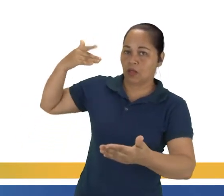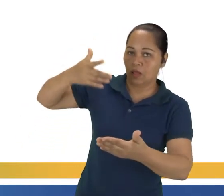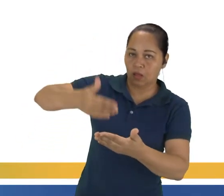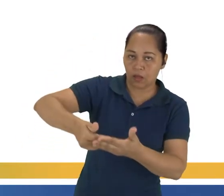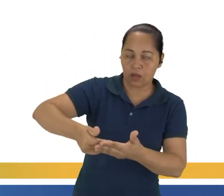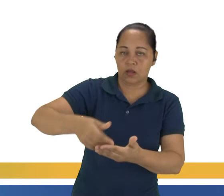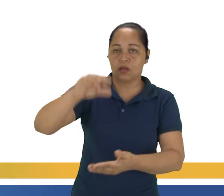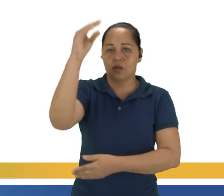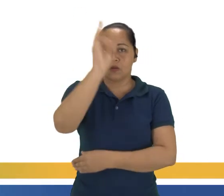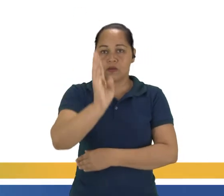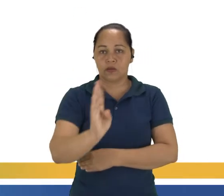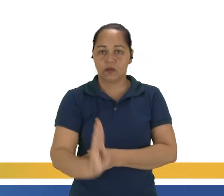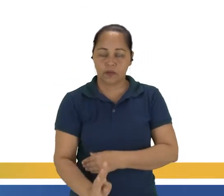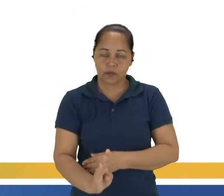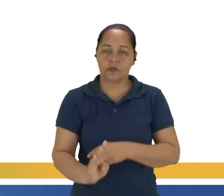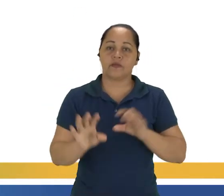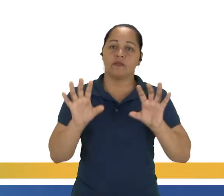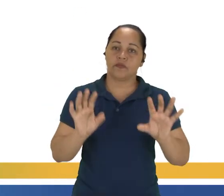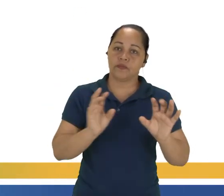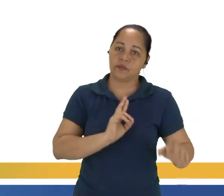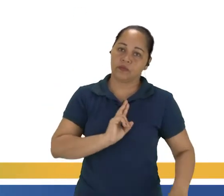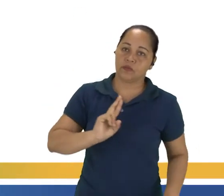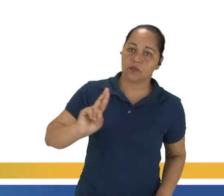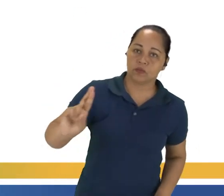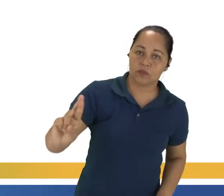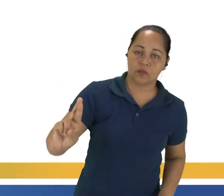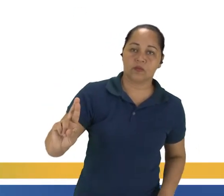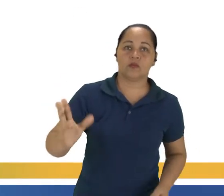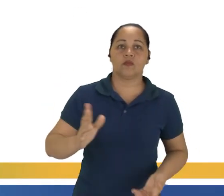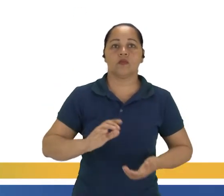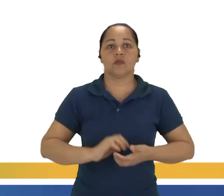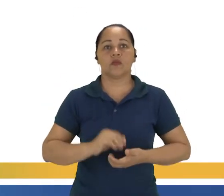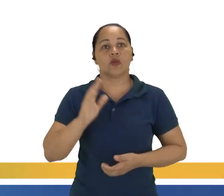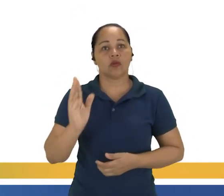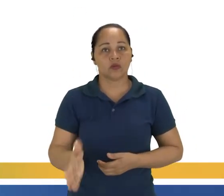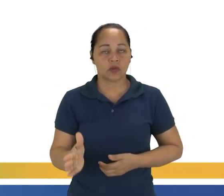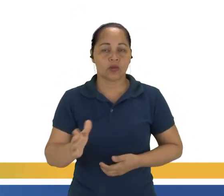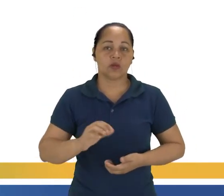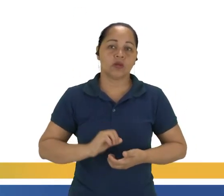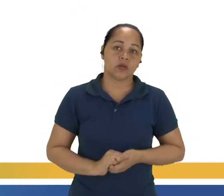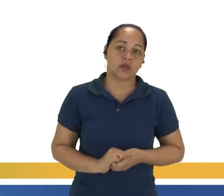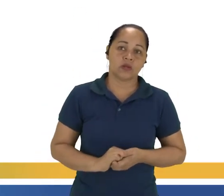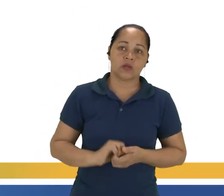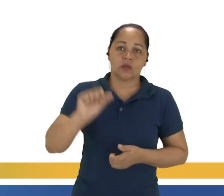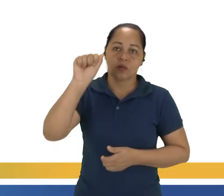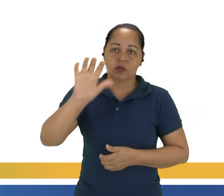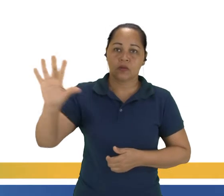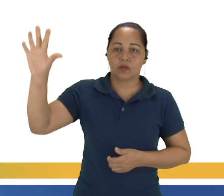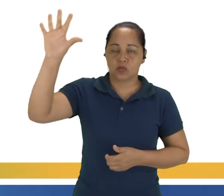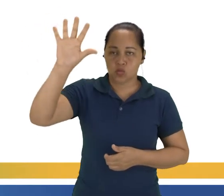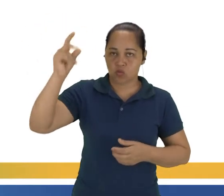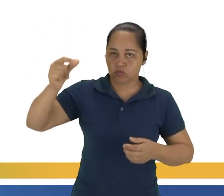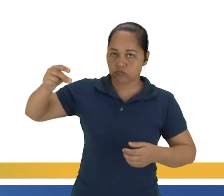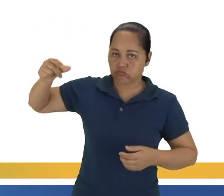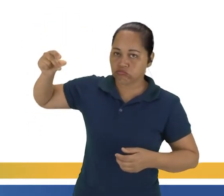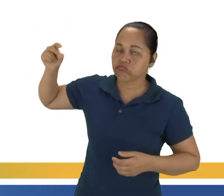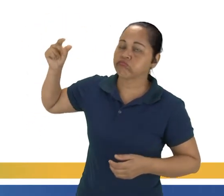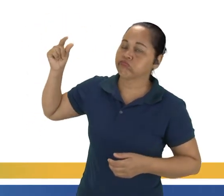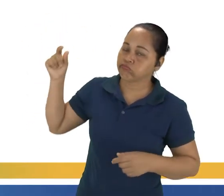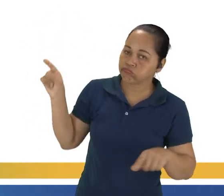brasileira, vem juntamente também com essas religiosidades, já que a cultura africana ela pairou durante muito